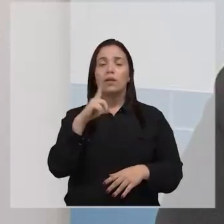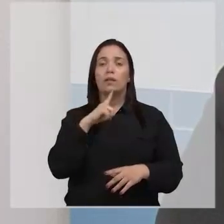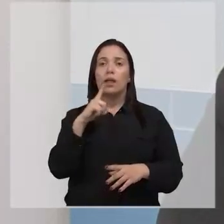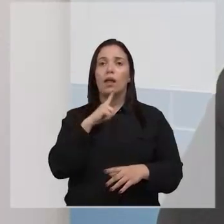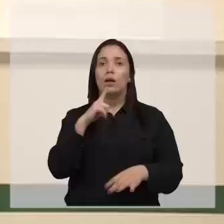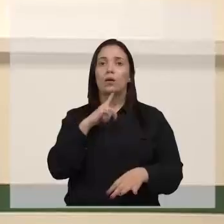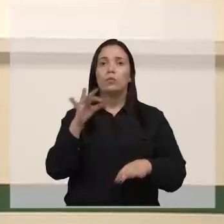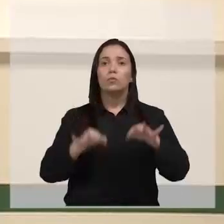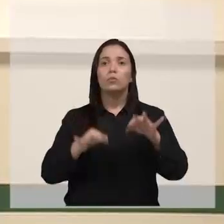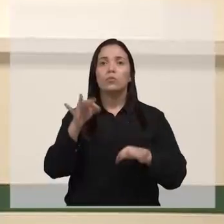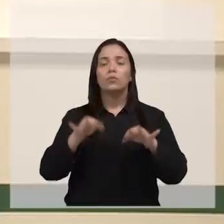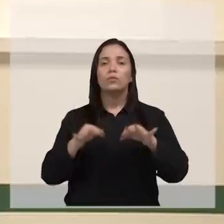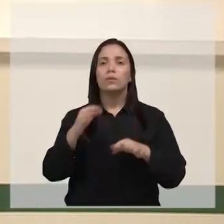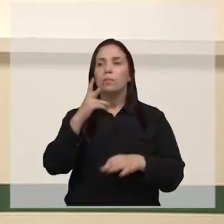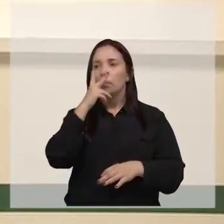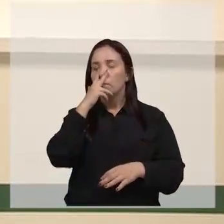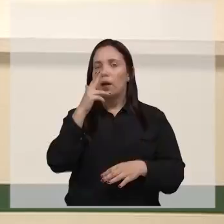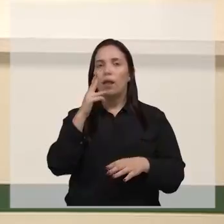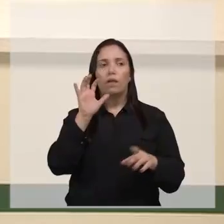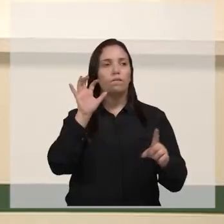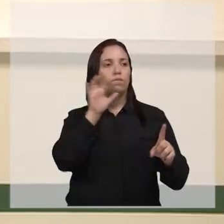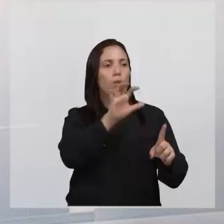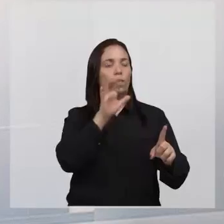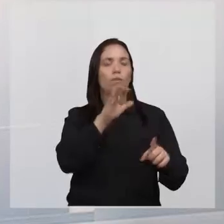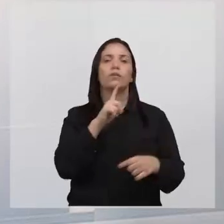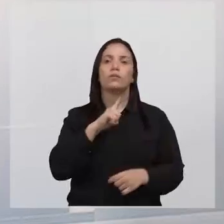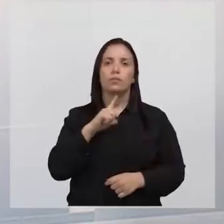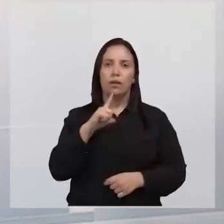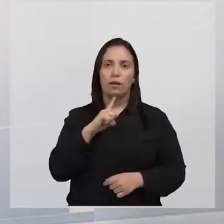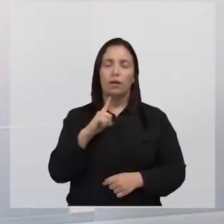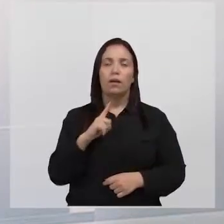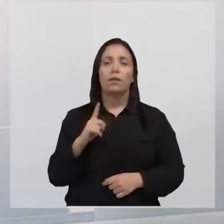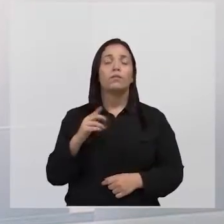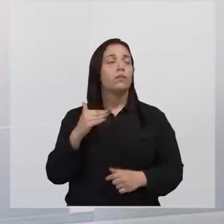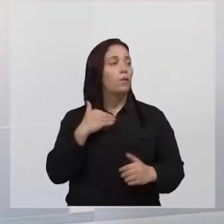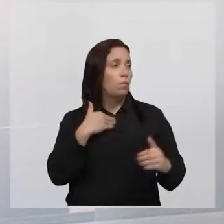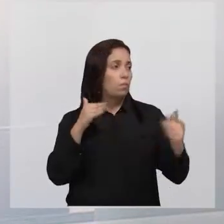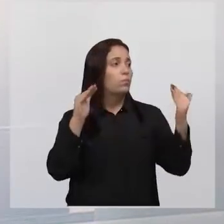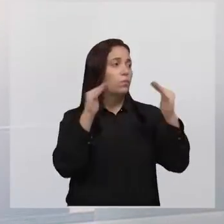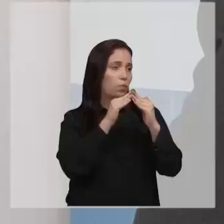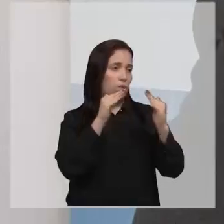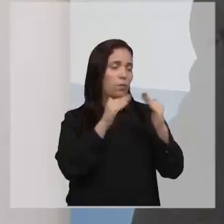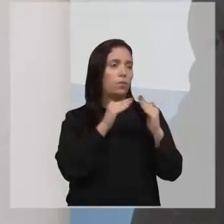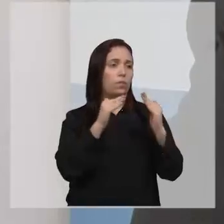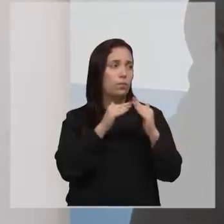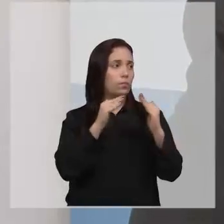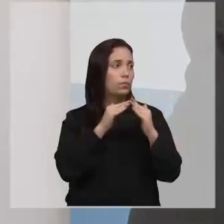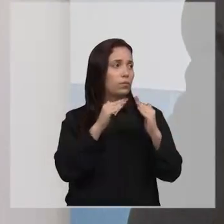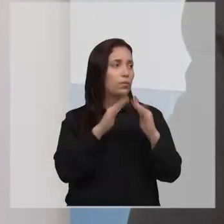PT. Não concorda, Luiz? Assim, a gente concordo. O caso do Alckmin agora, e